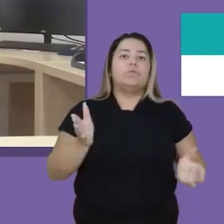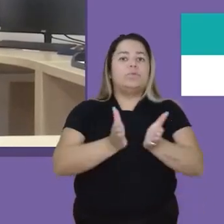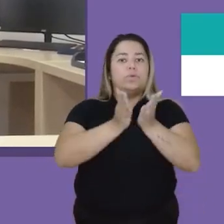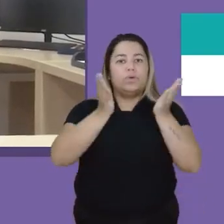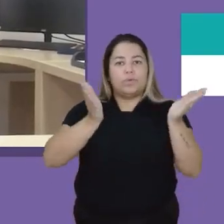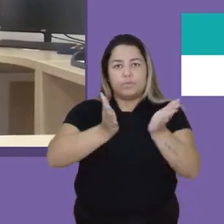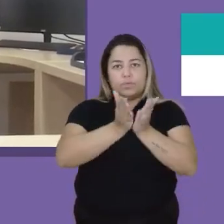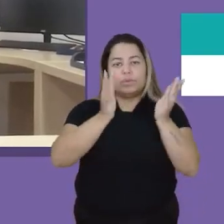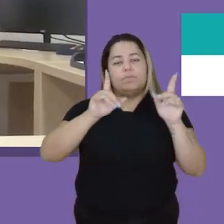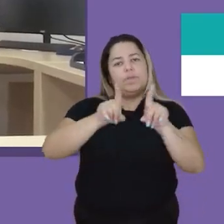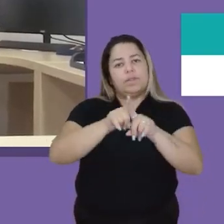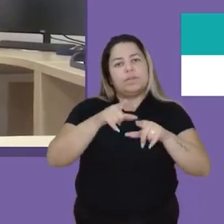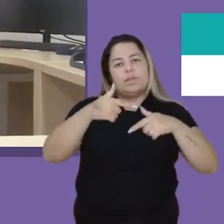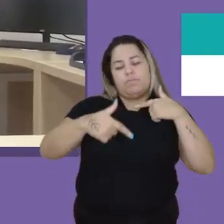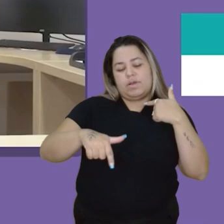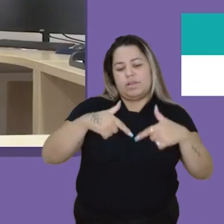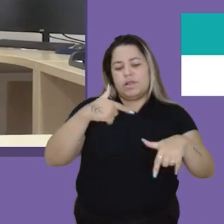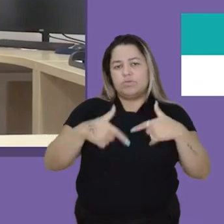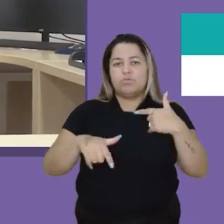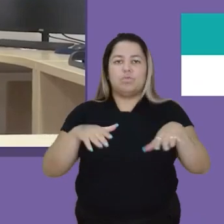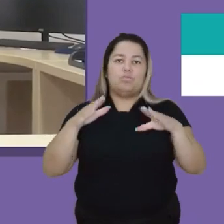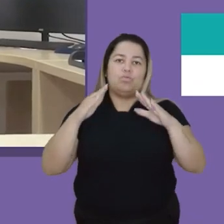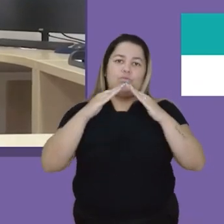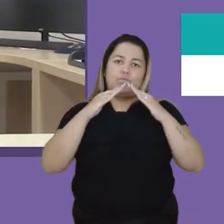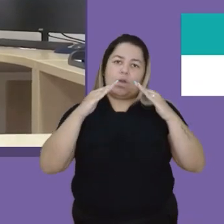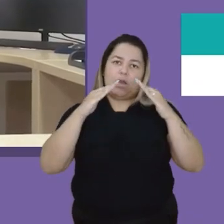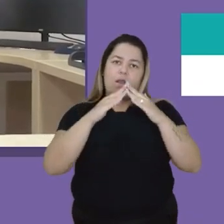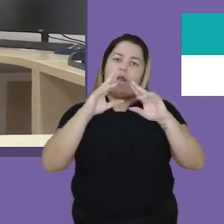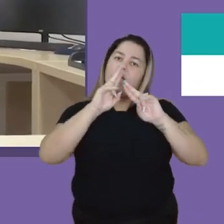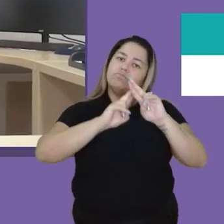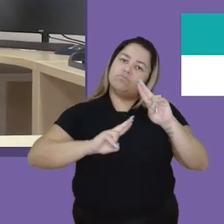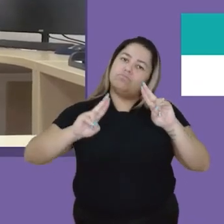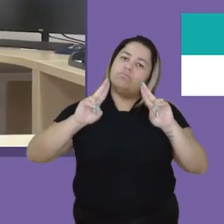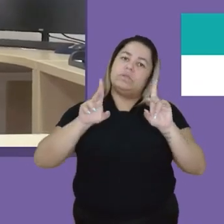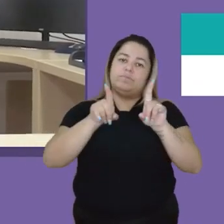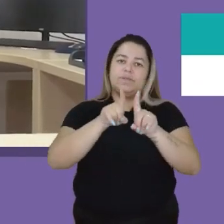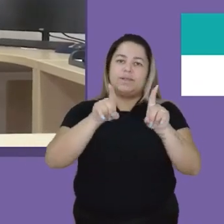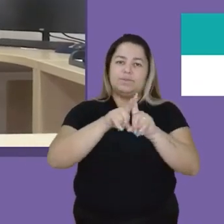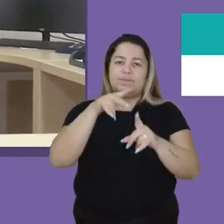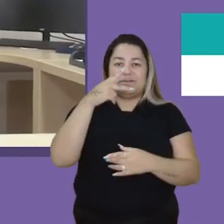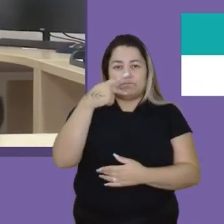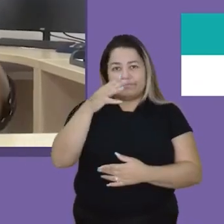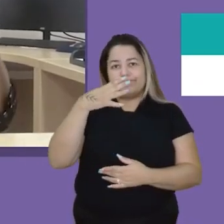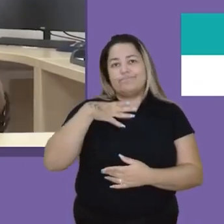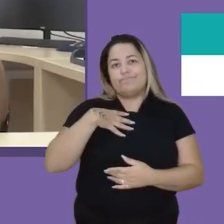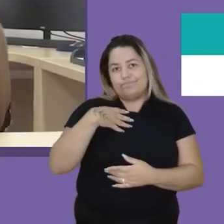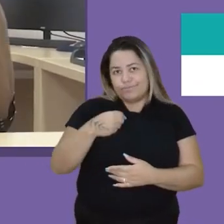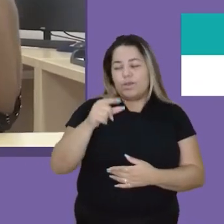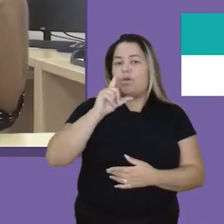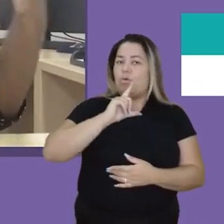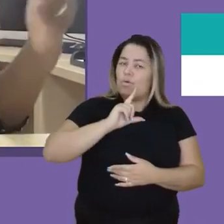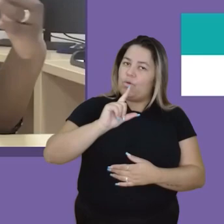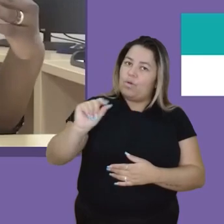foram trabalhadoras domésticas para a universidade, seus filhos foram para a universidade, e